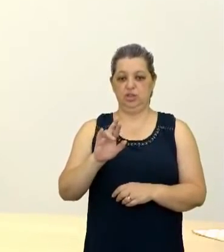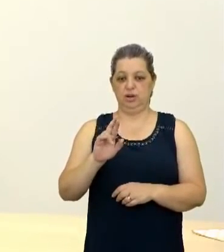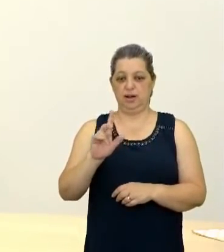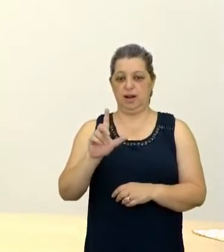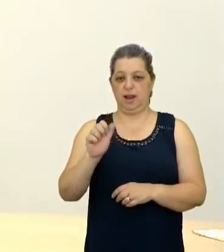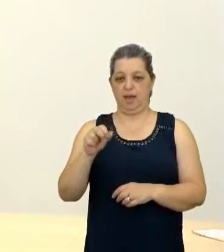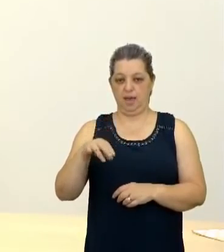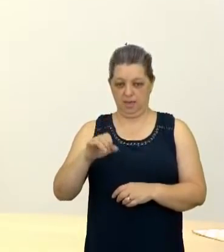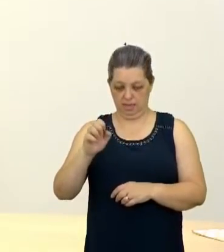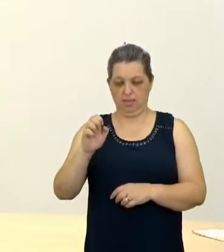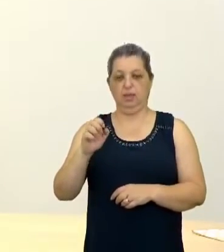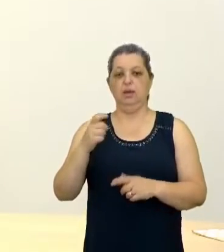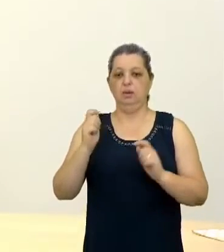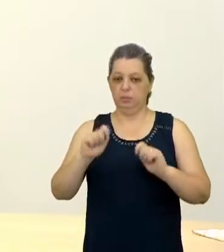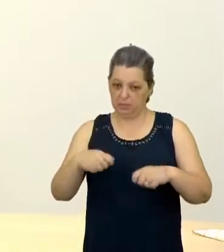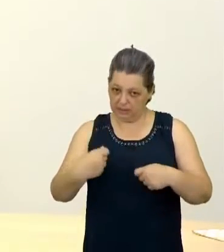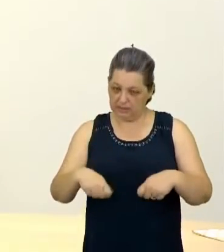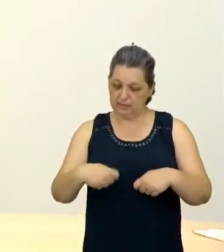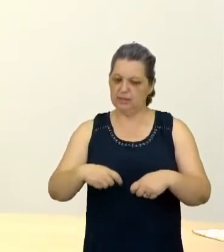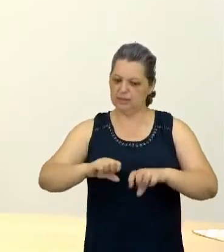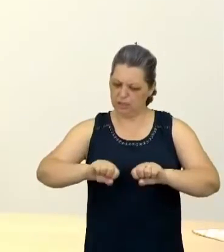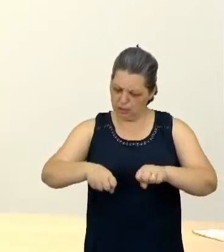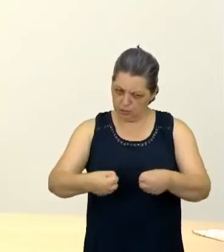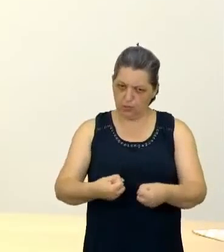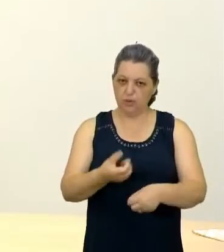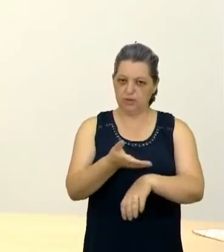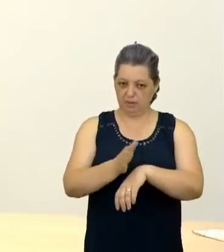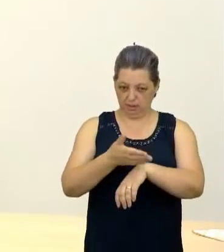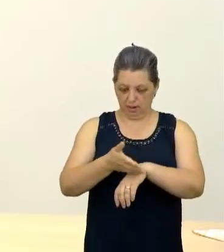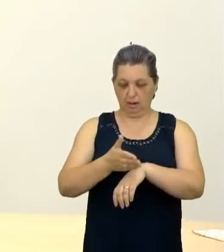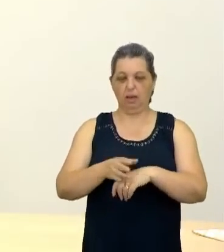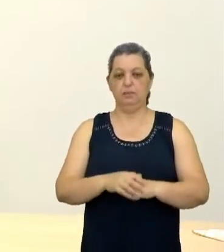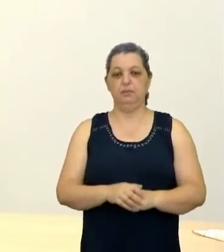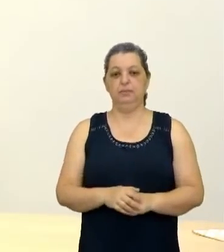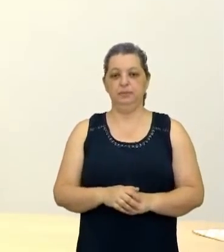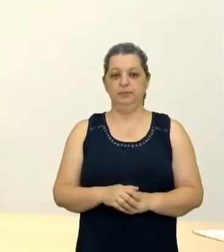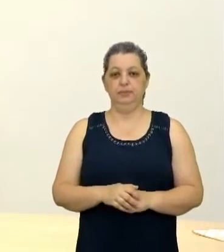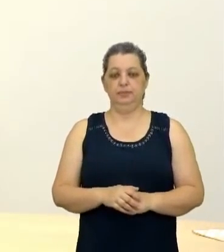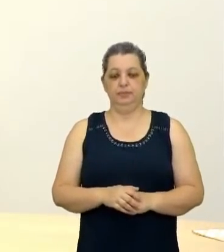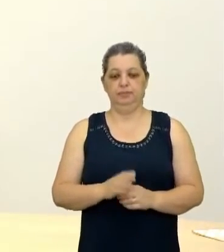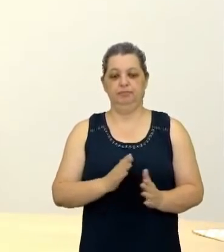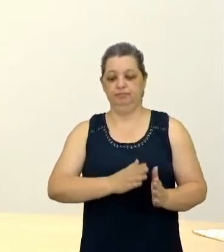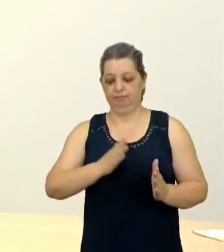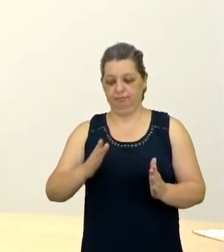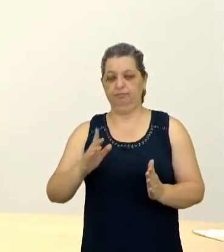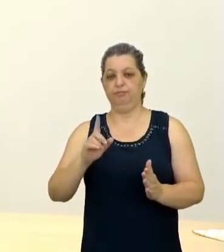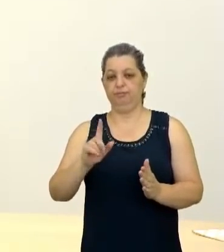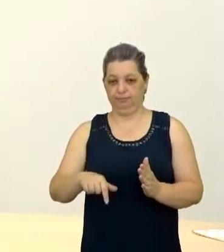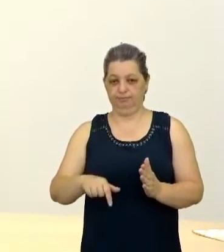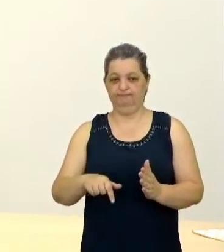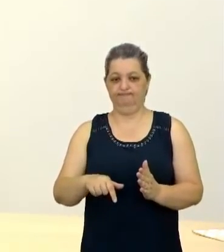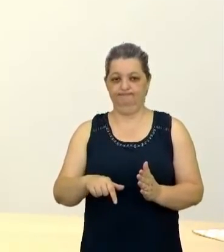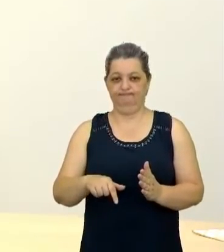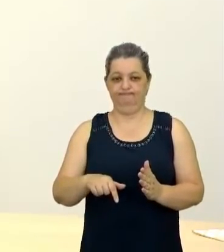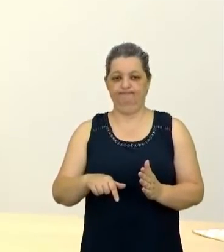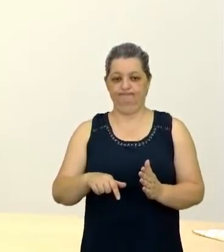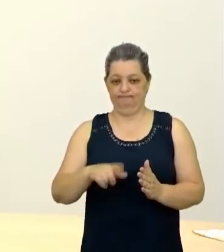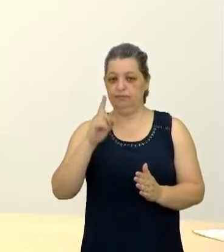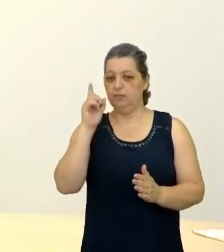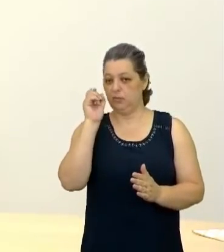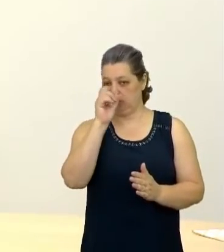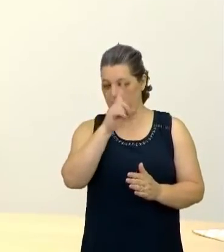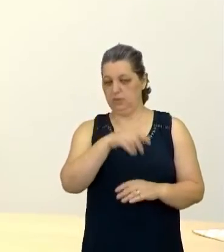persistência e treinamento, concordamos. A professora Mercedes falando que essa parte da álgebra realmente envolve mais